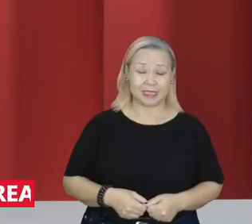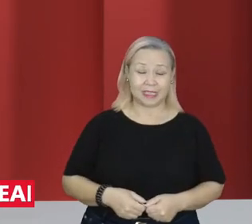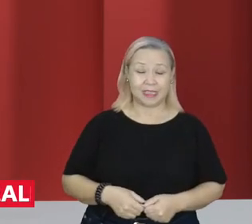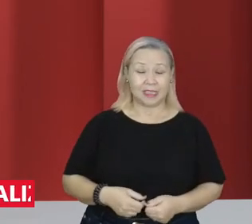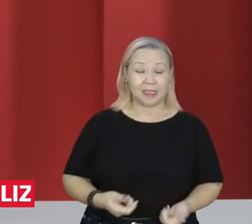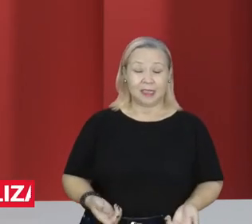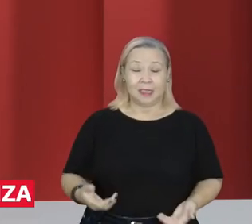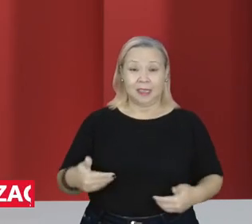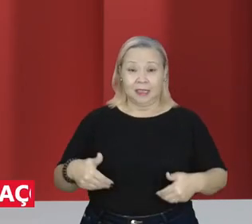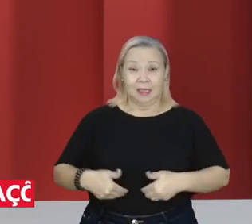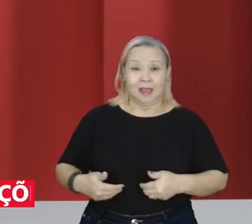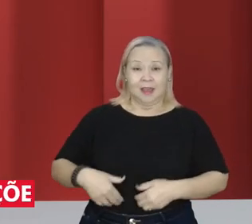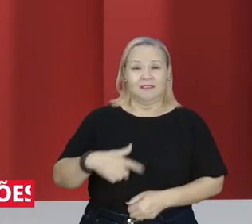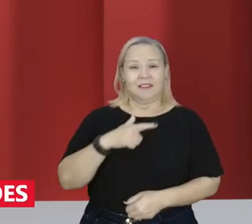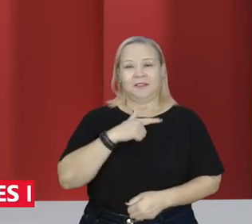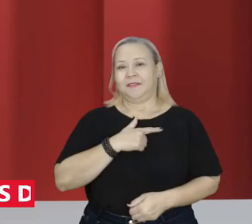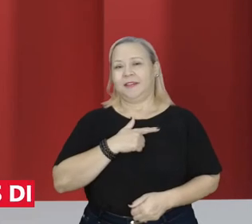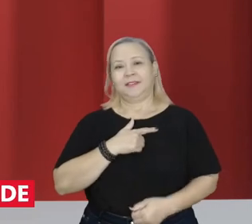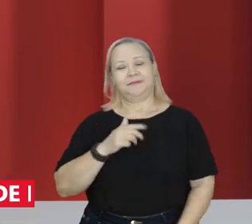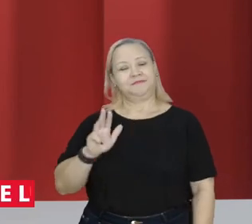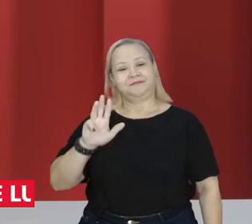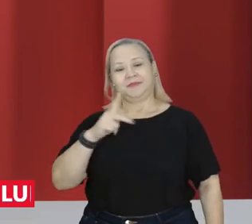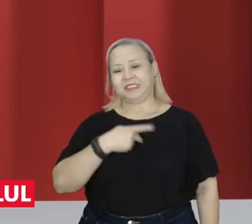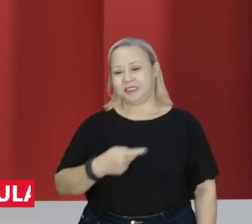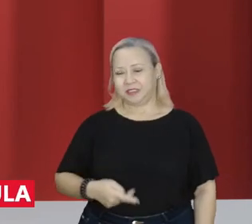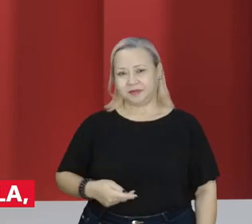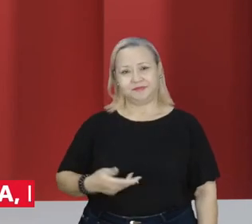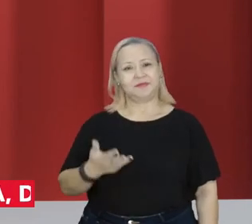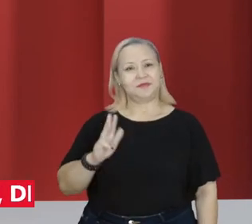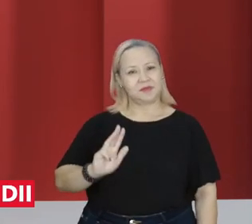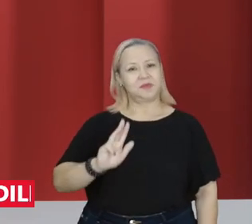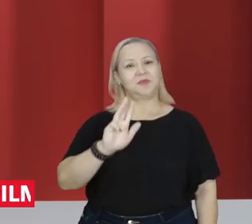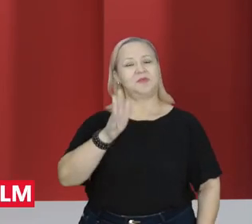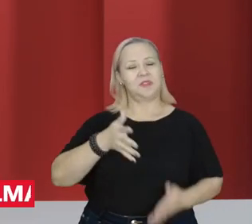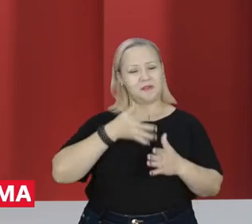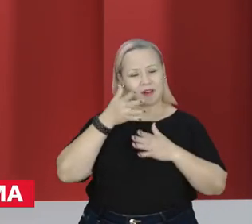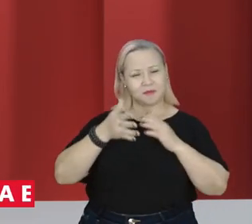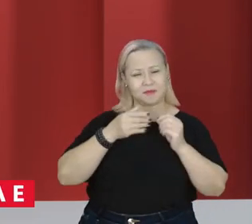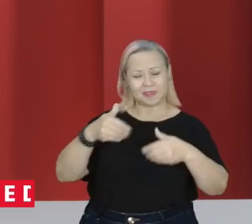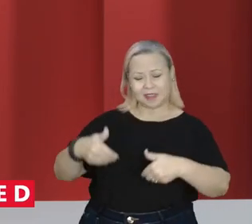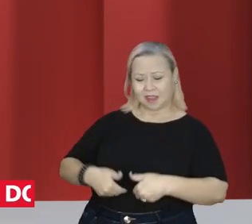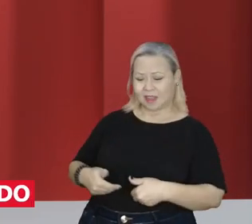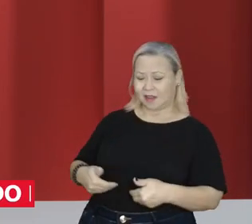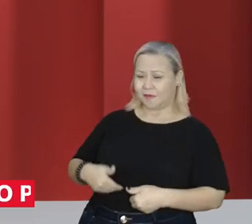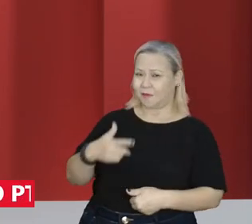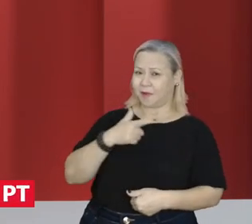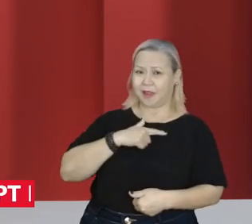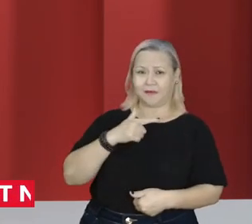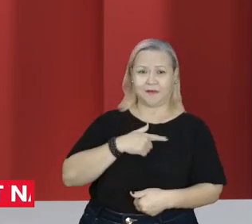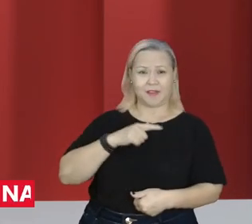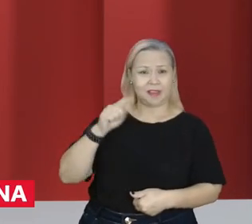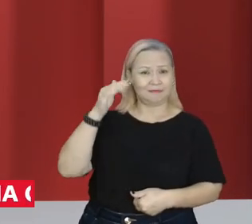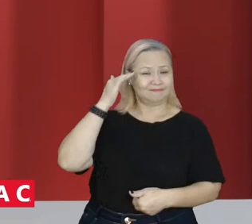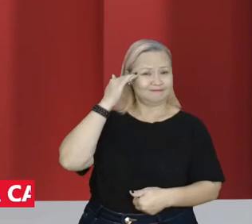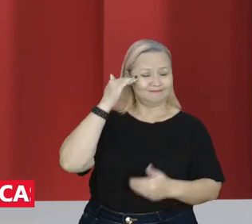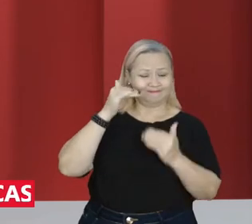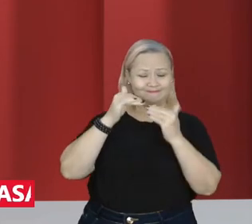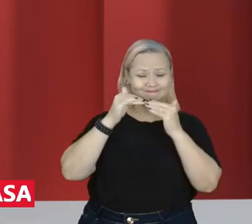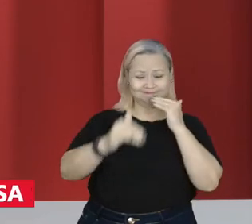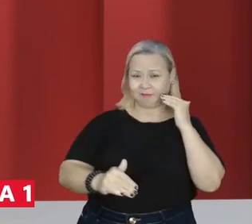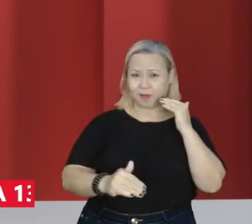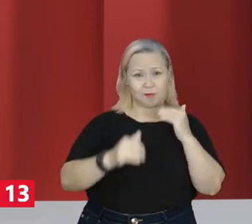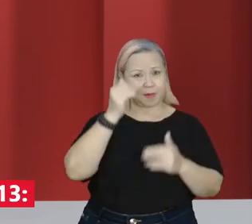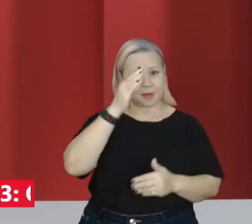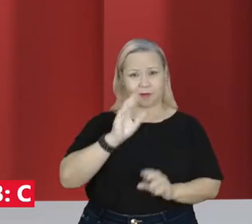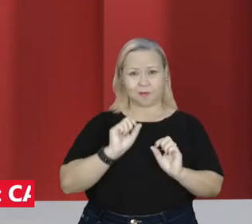feia. O presidente Lula repete isso inúmeras vezes, a fome é muito feia, não combina com o Brasil é lindo, o Brasil é